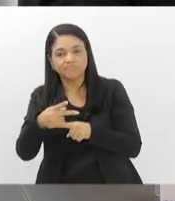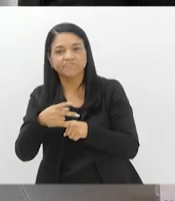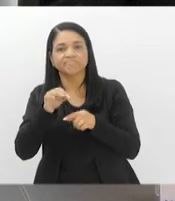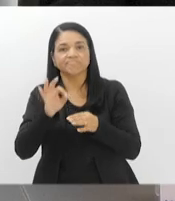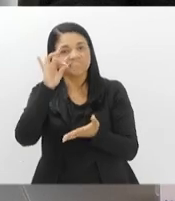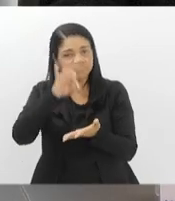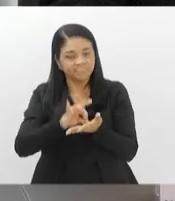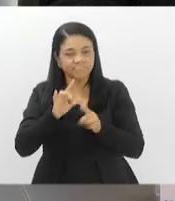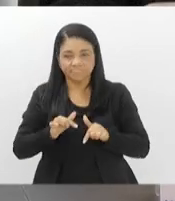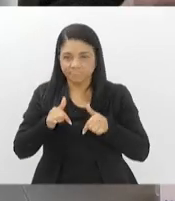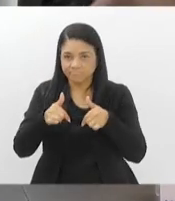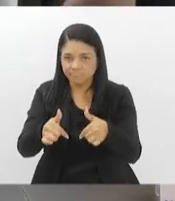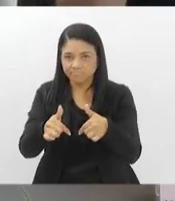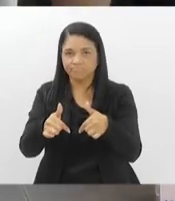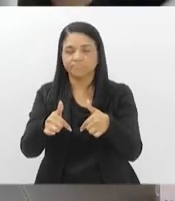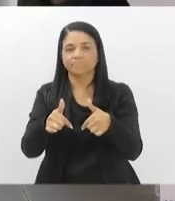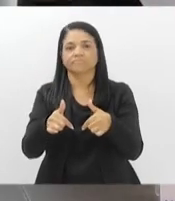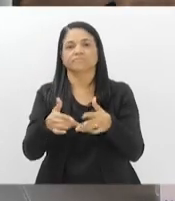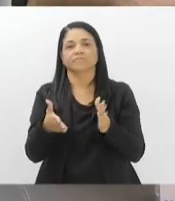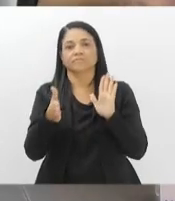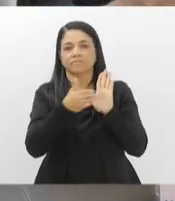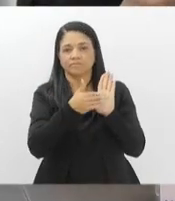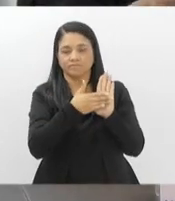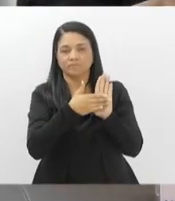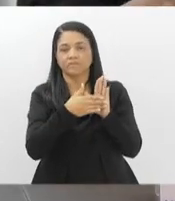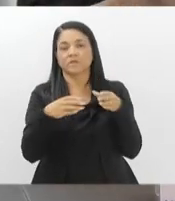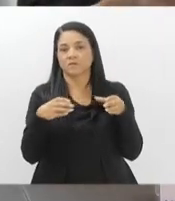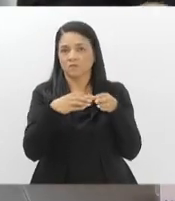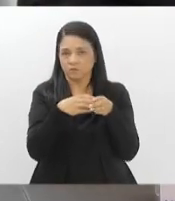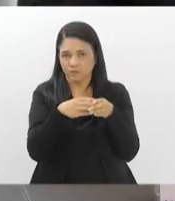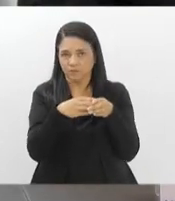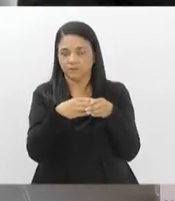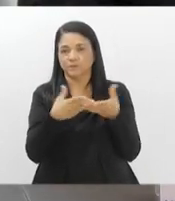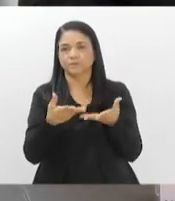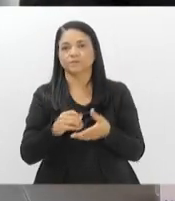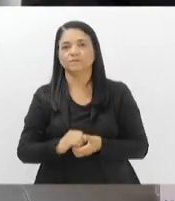fiel execução dos trabalhos propositivos desta